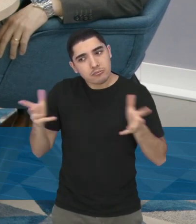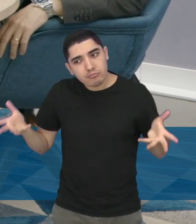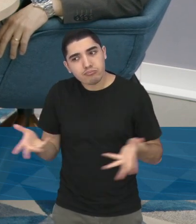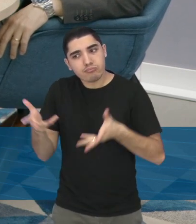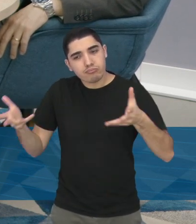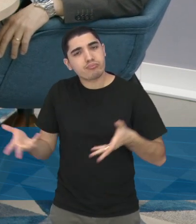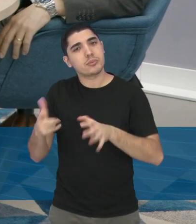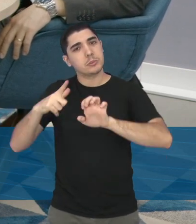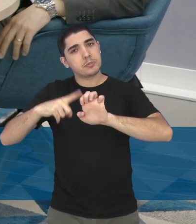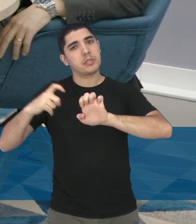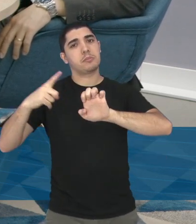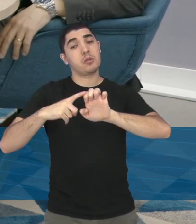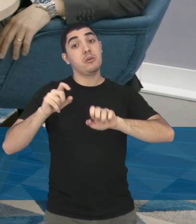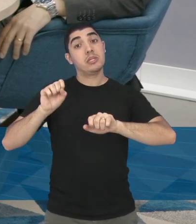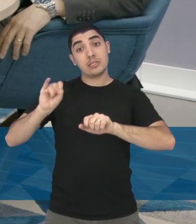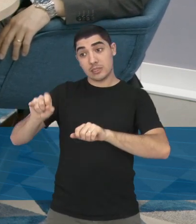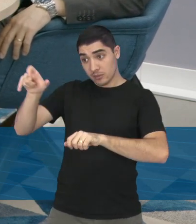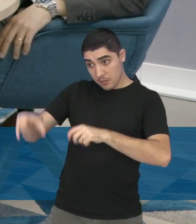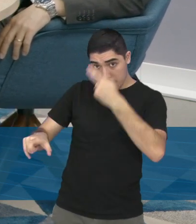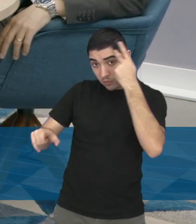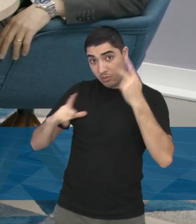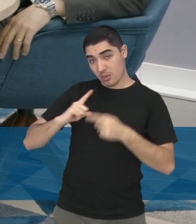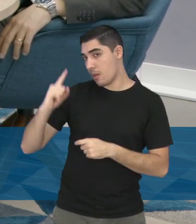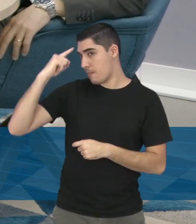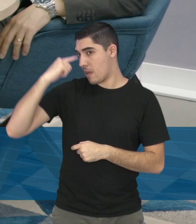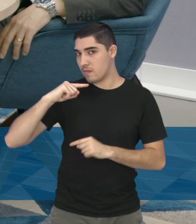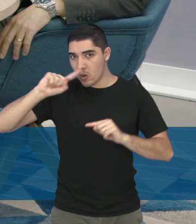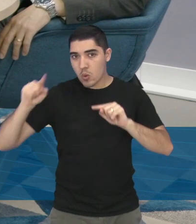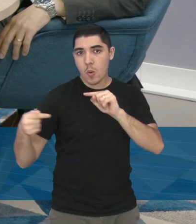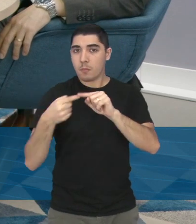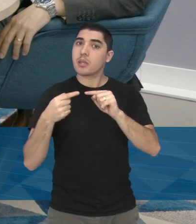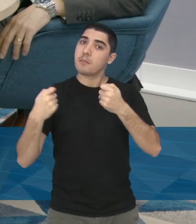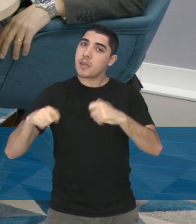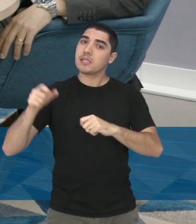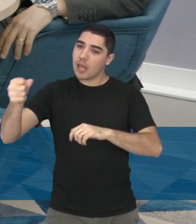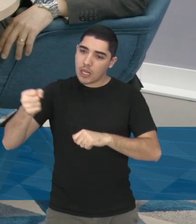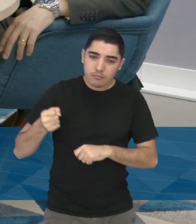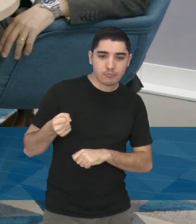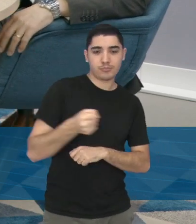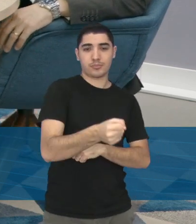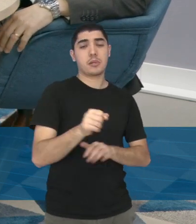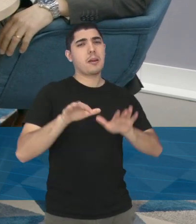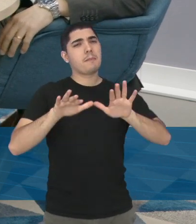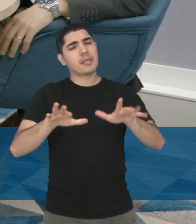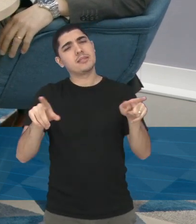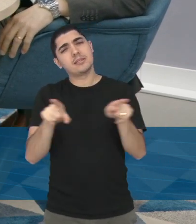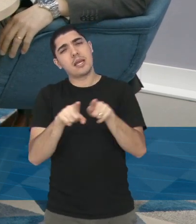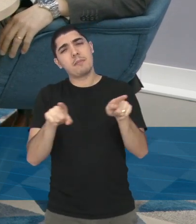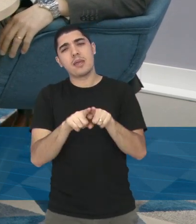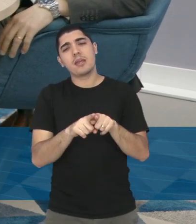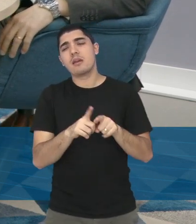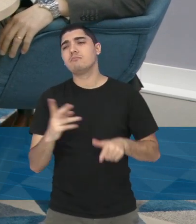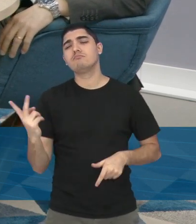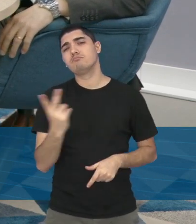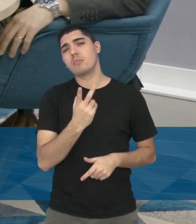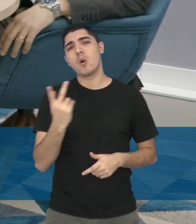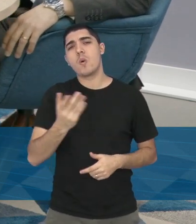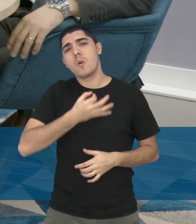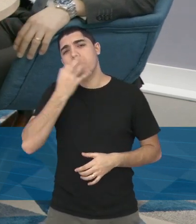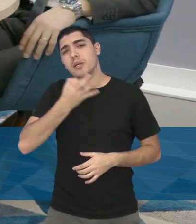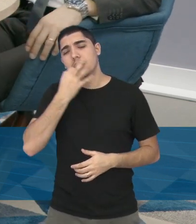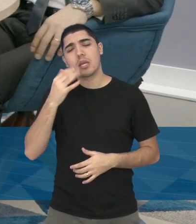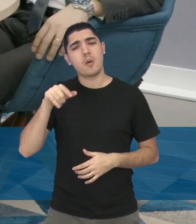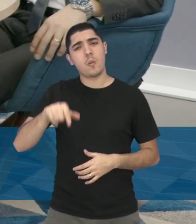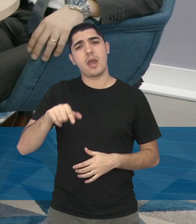opção, né, incentivar para quem tem esse perfil, explorar de repente. Mas, ao mesmo tempo, como que vocês